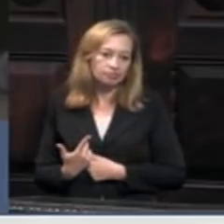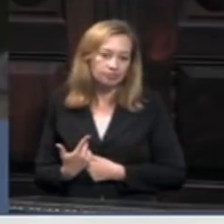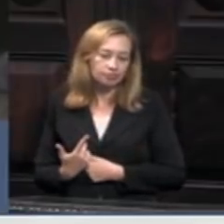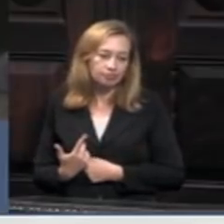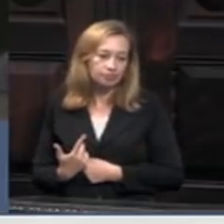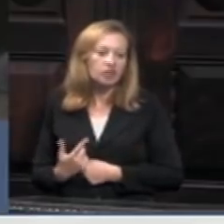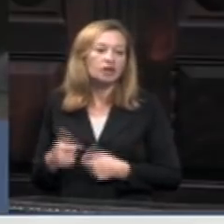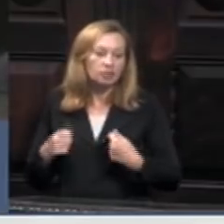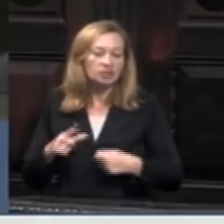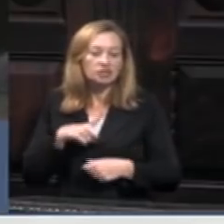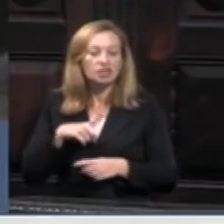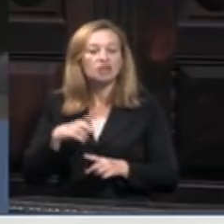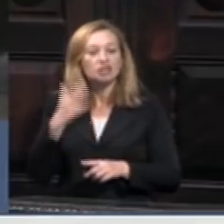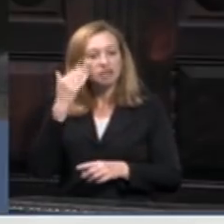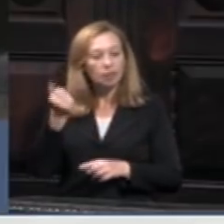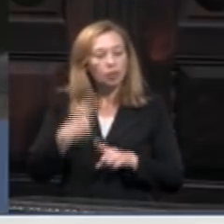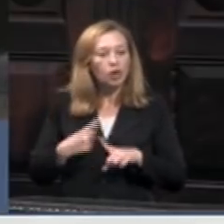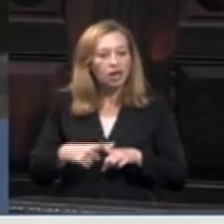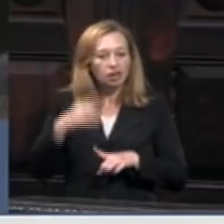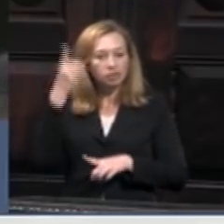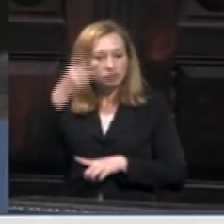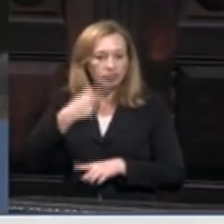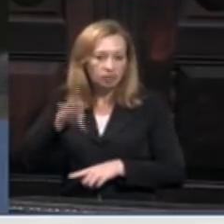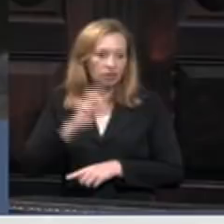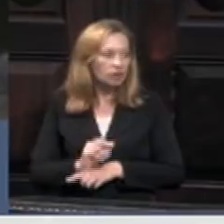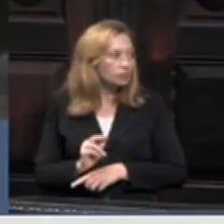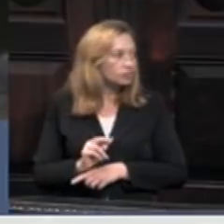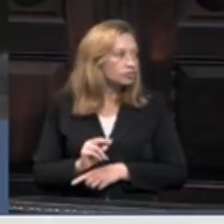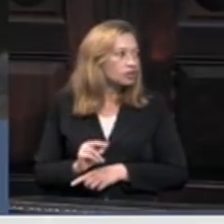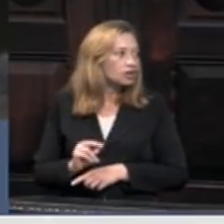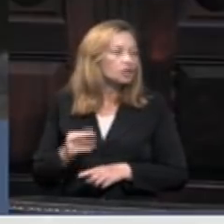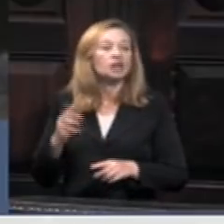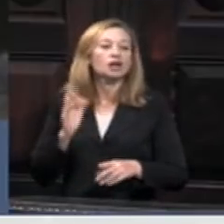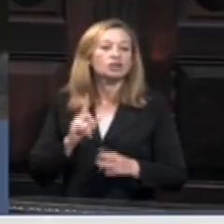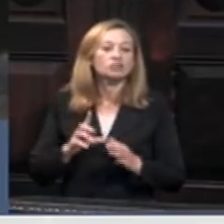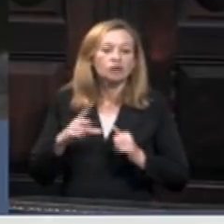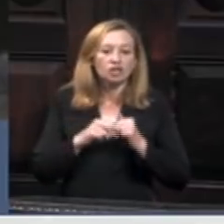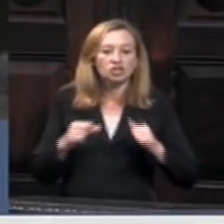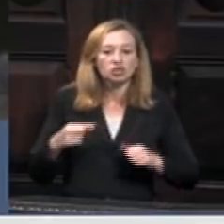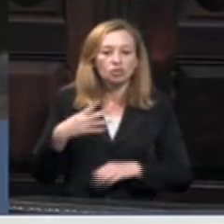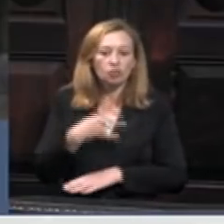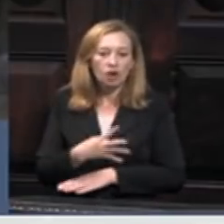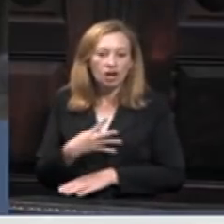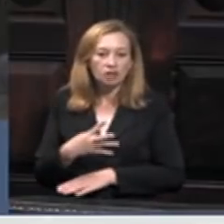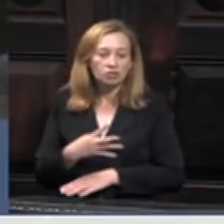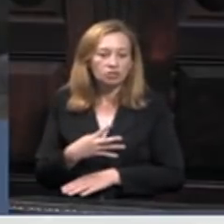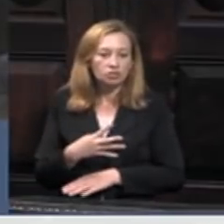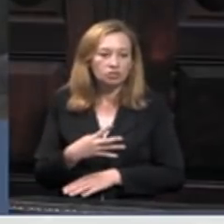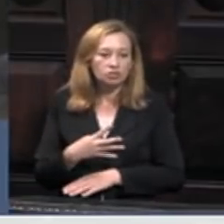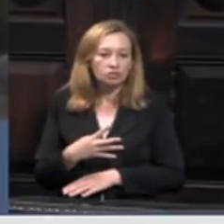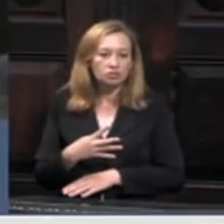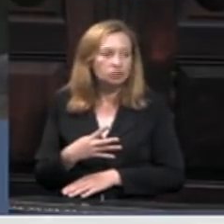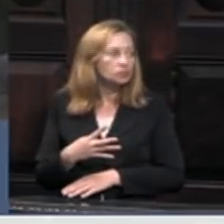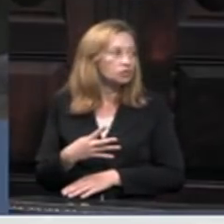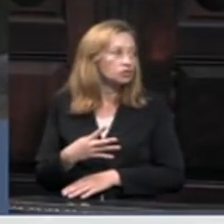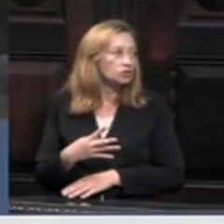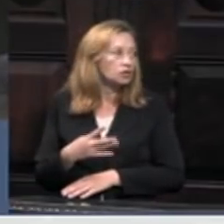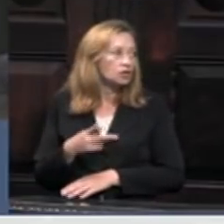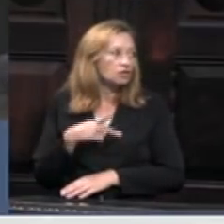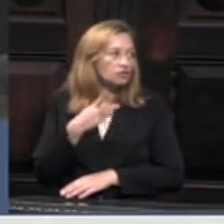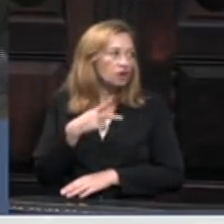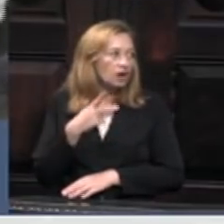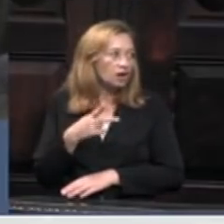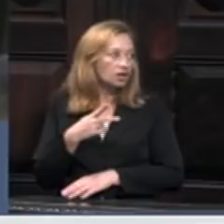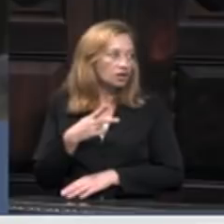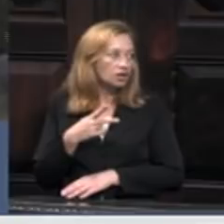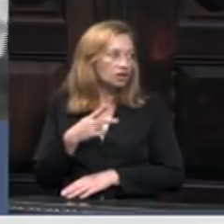Precisa ter, porque, sabe por quê, deputado Paulo Ramos? Lá no artigo 4º do projeto do Banerj fala que o governo vai regulamentar. Ele pode não regulamentar